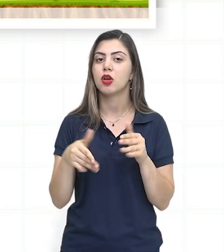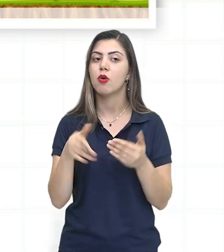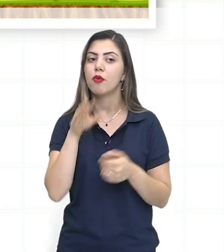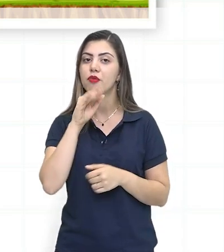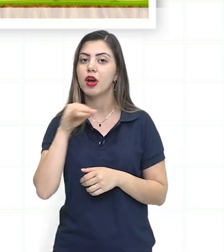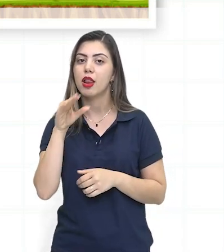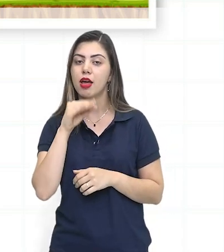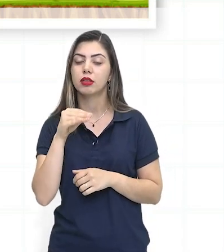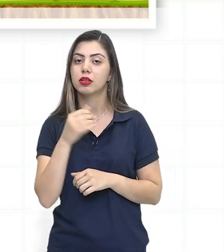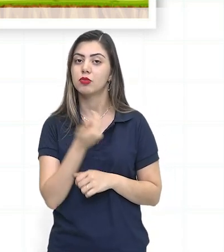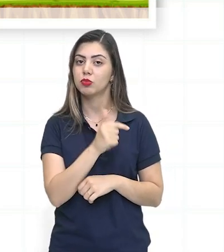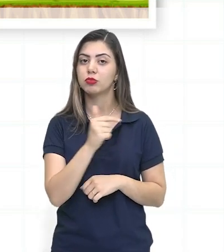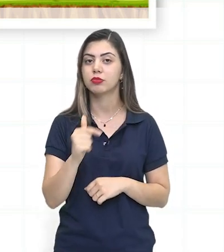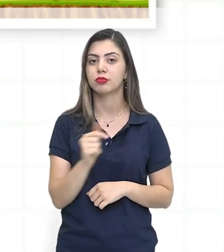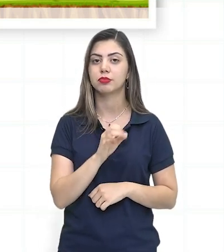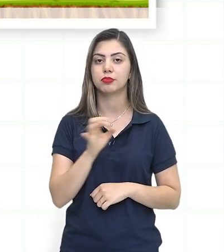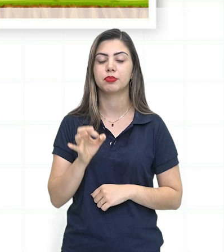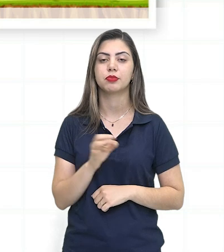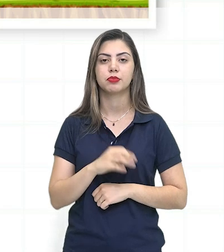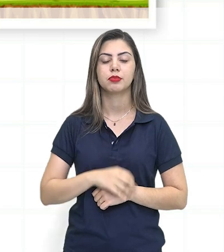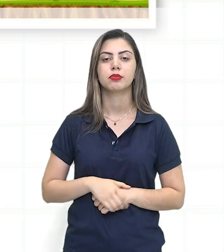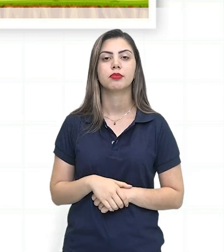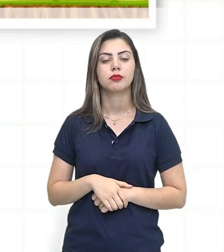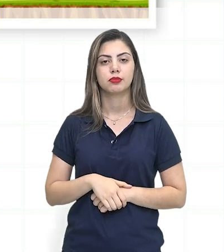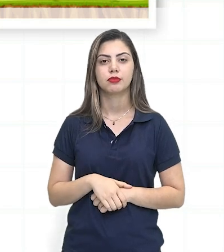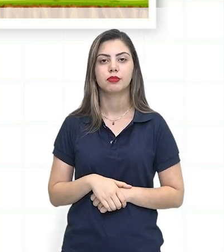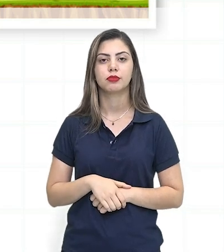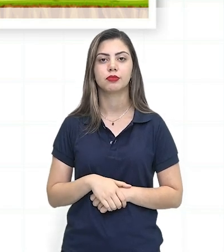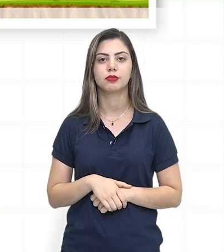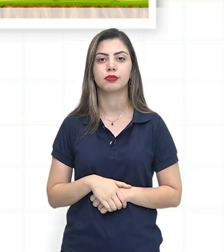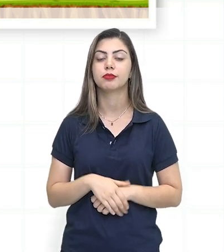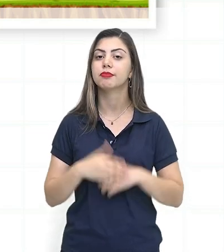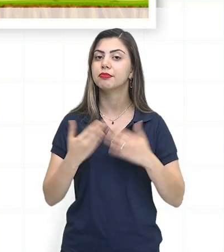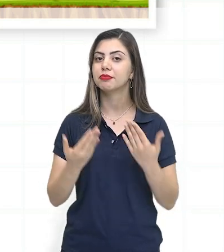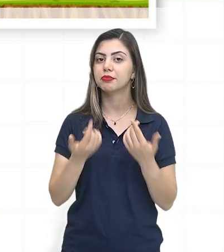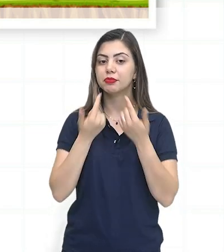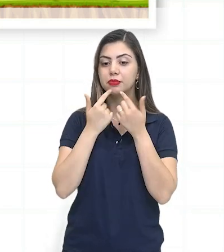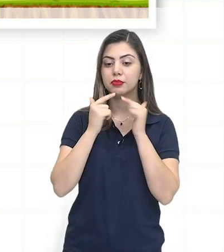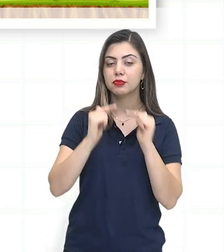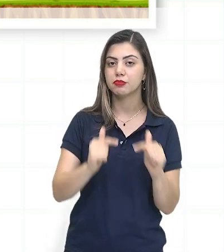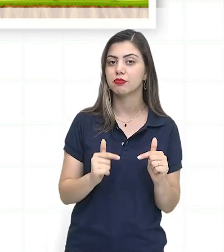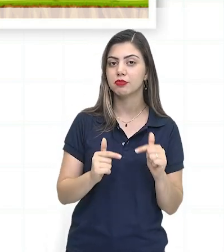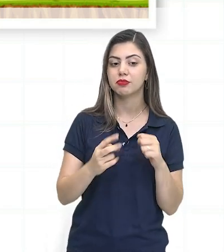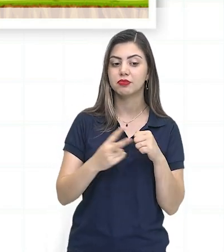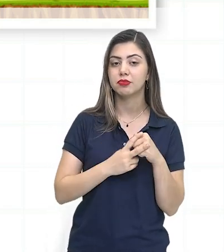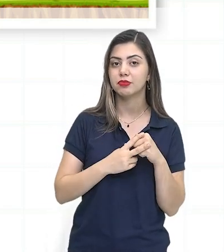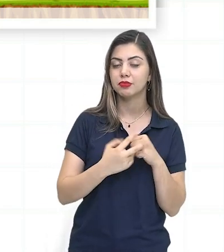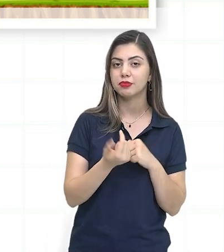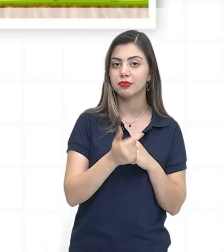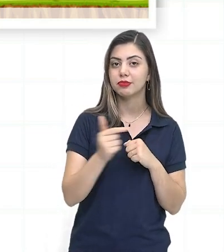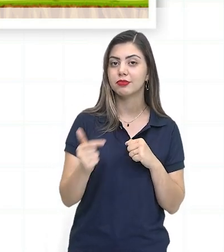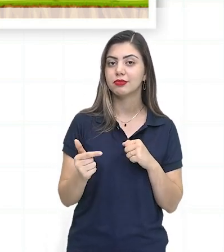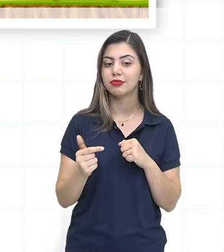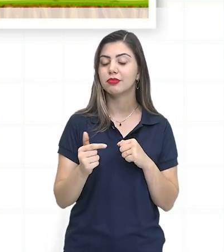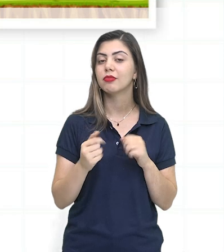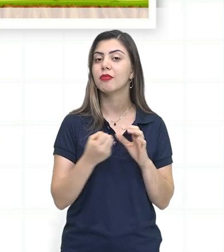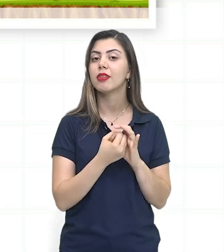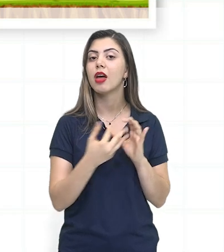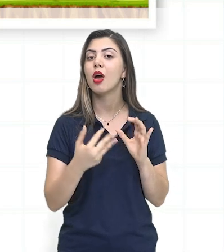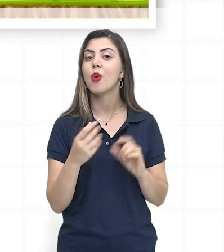sua modalidade oral. Então, a linguagem não verbal, ela vai se